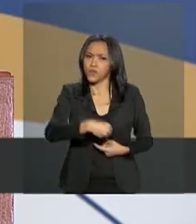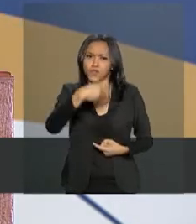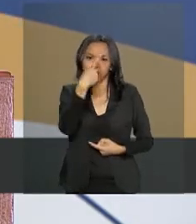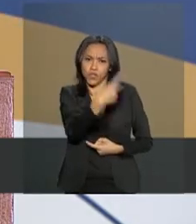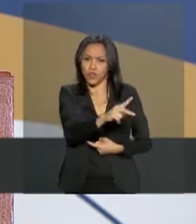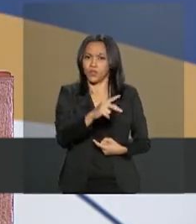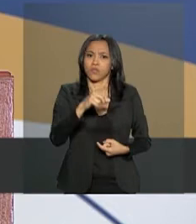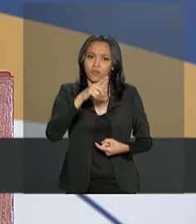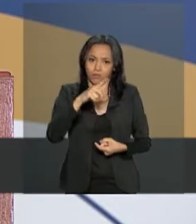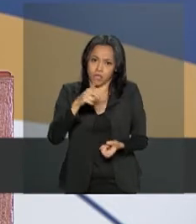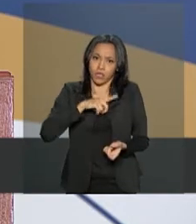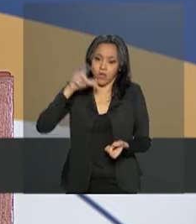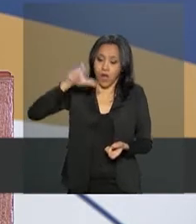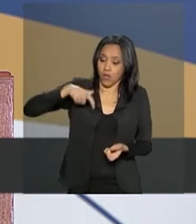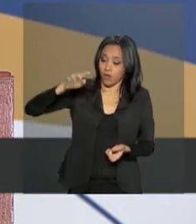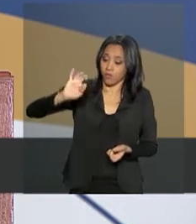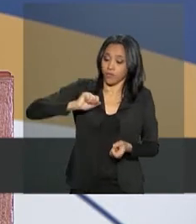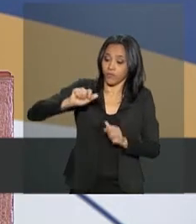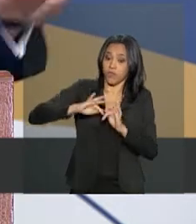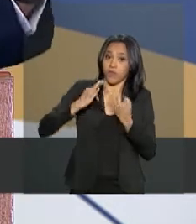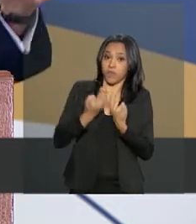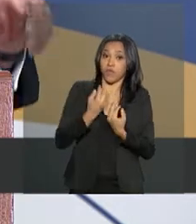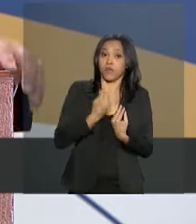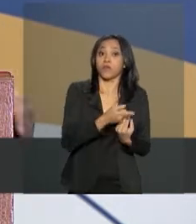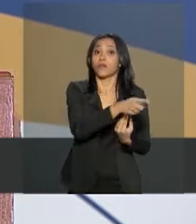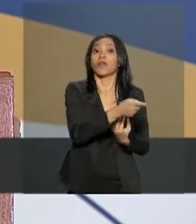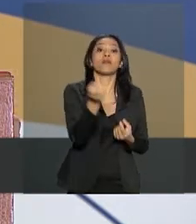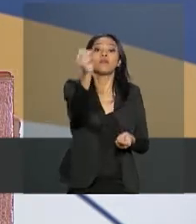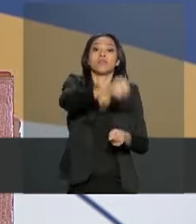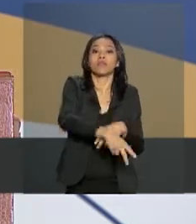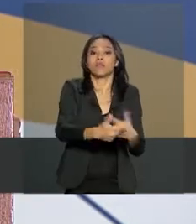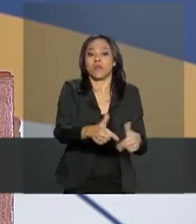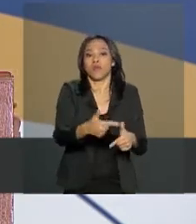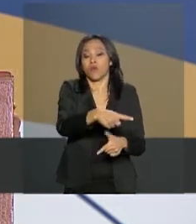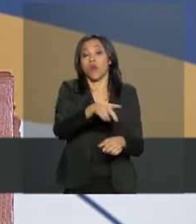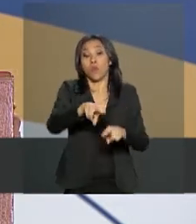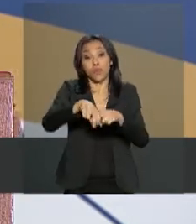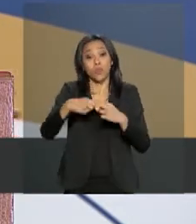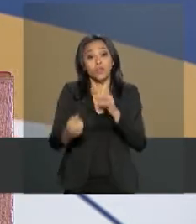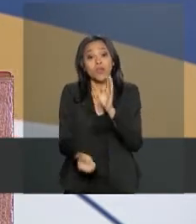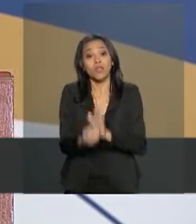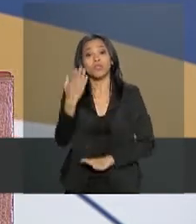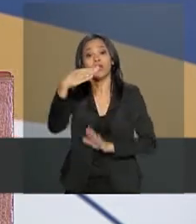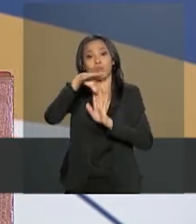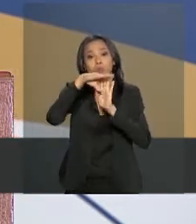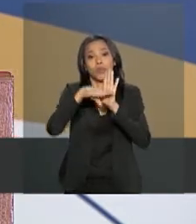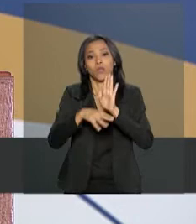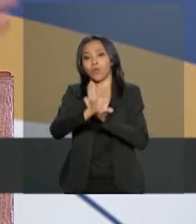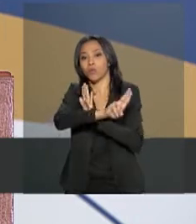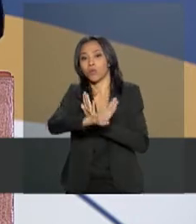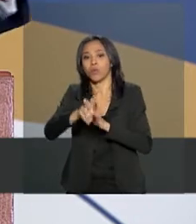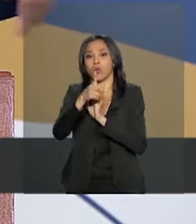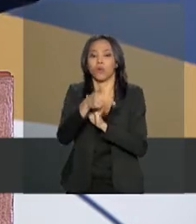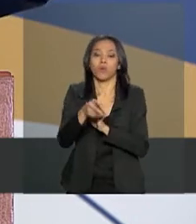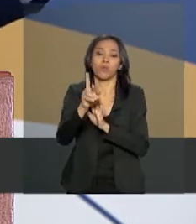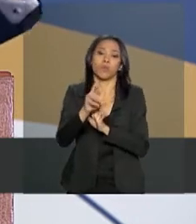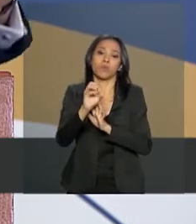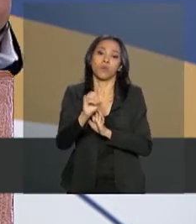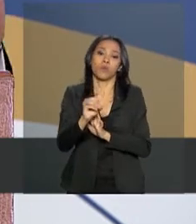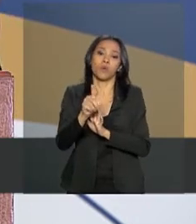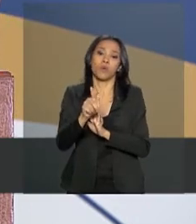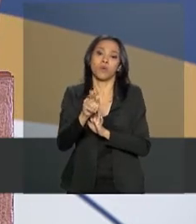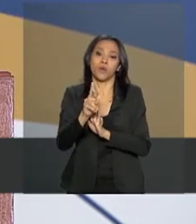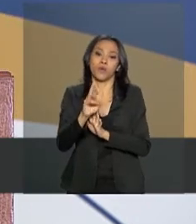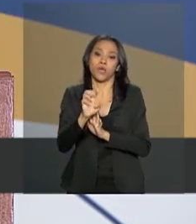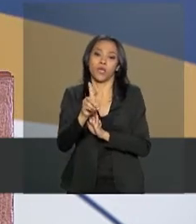família em empregos e foi lançado o programa progredir que visa exatamente o empresário que aqui